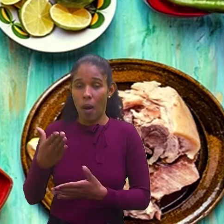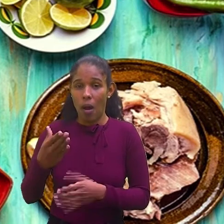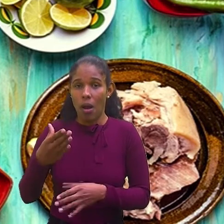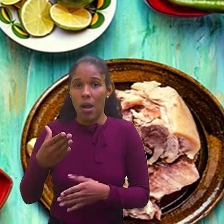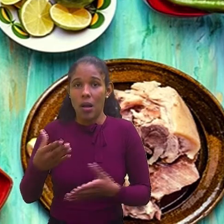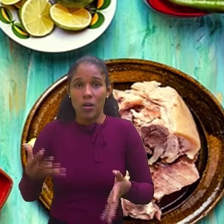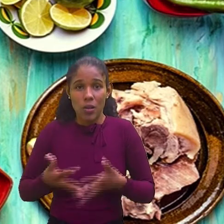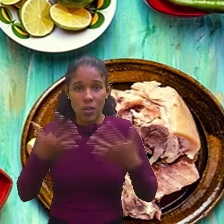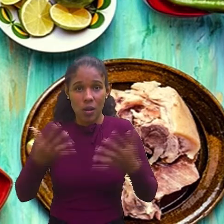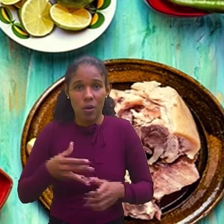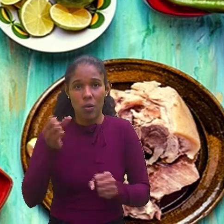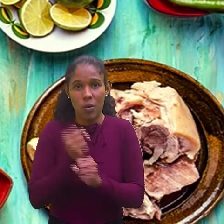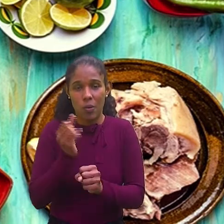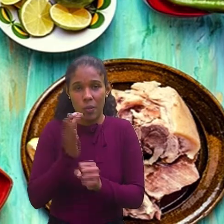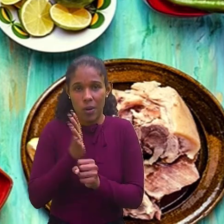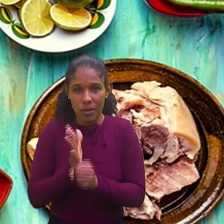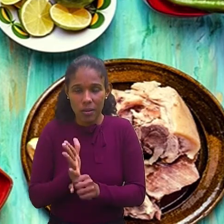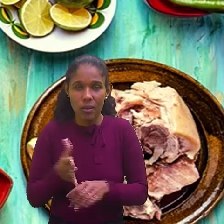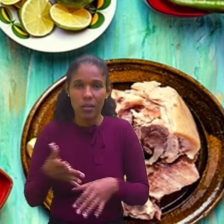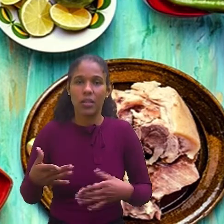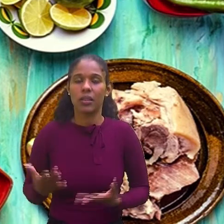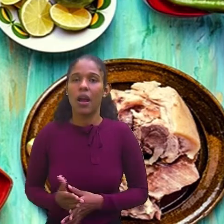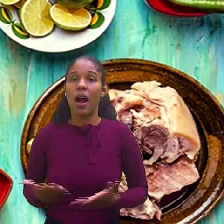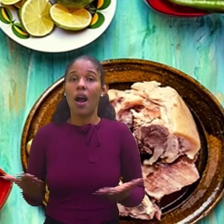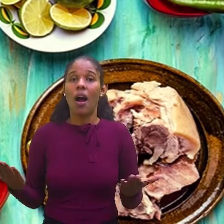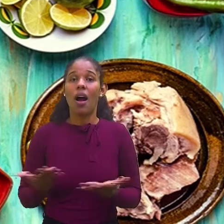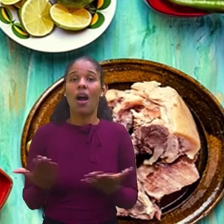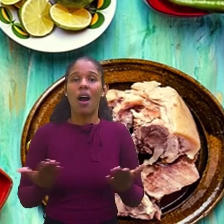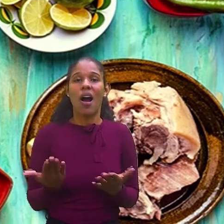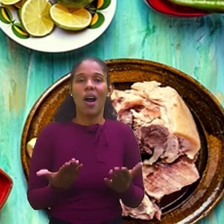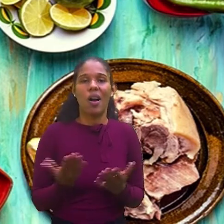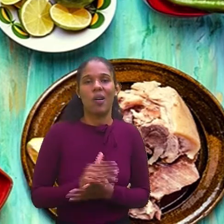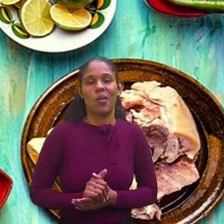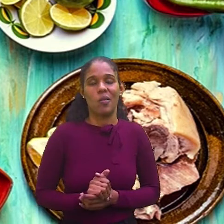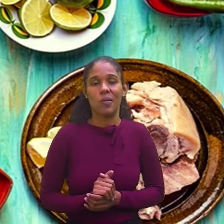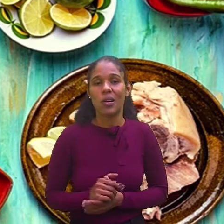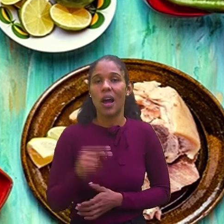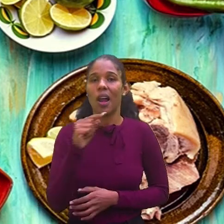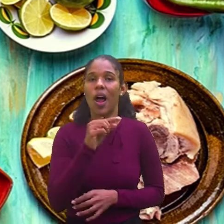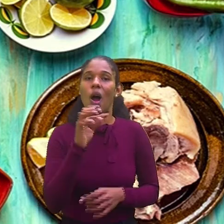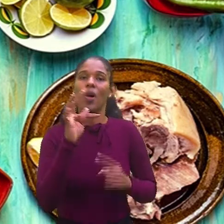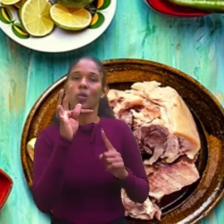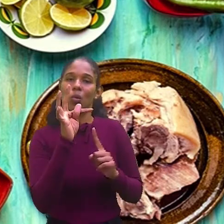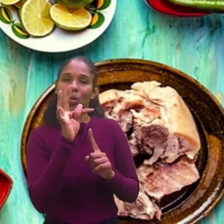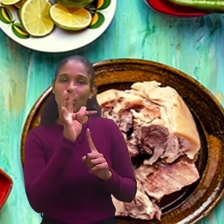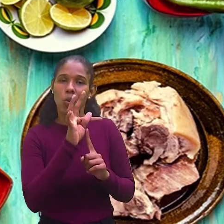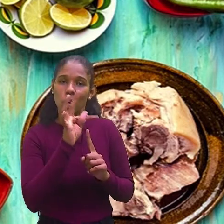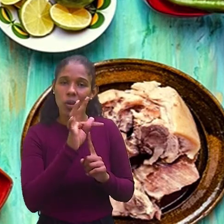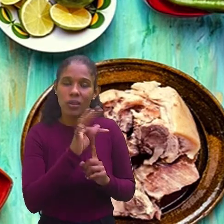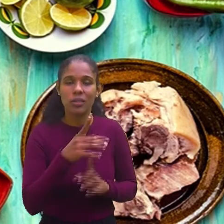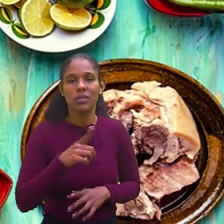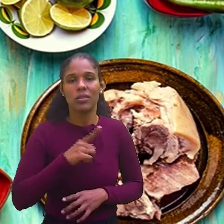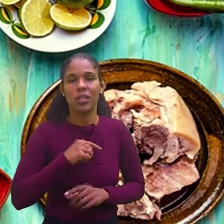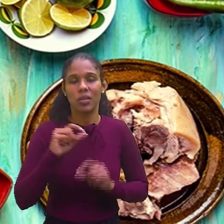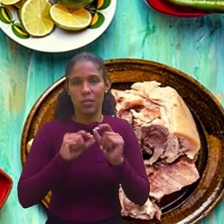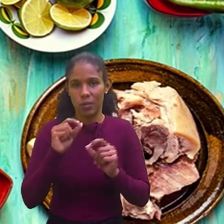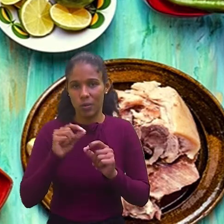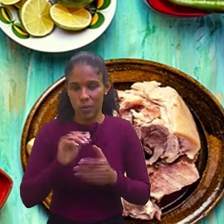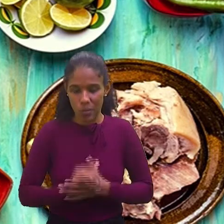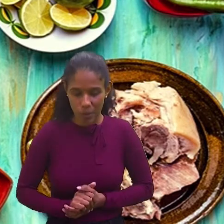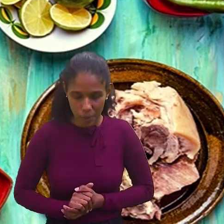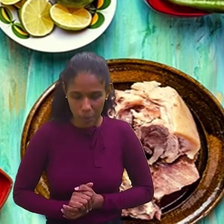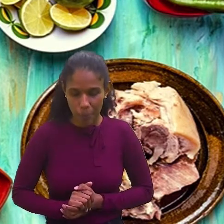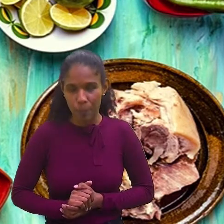mesmo polenta frita. E, em Tocantins, eles fazem uma paçoca de carne de sol, uma iguaria deliciosa com poucos